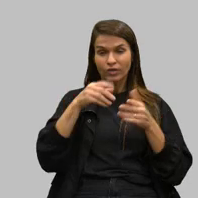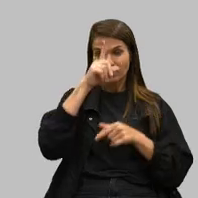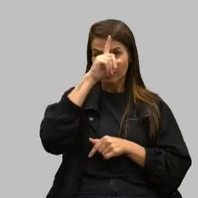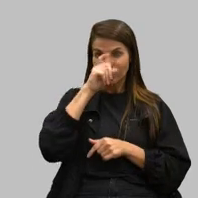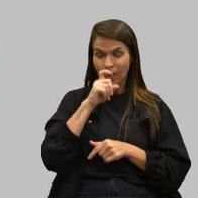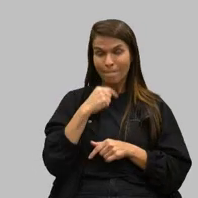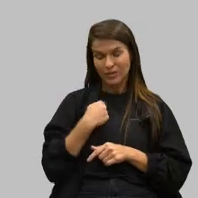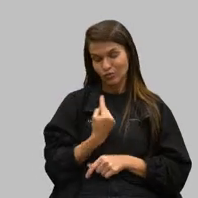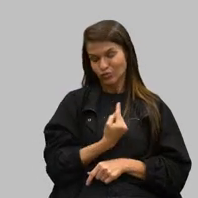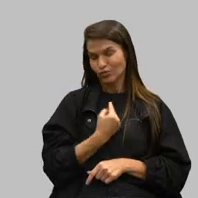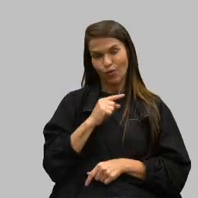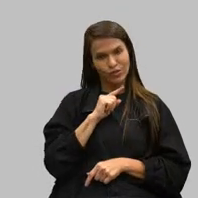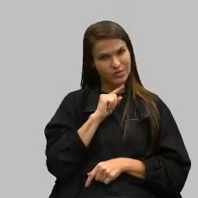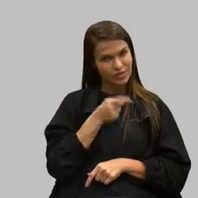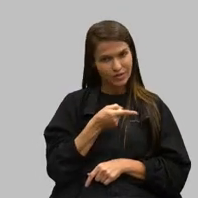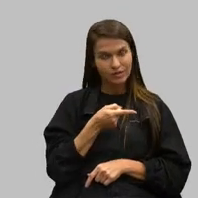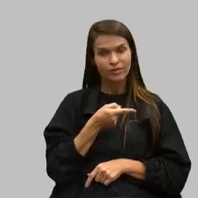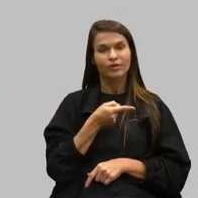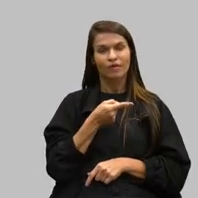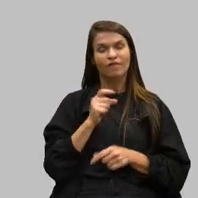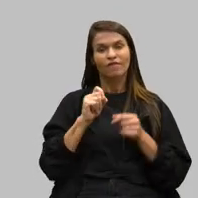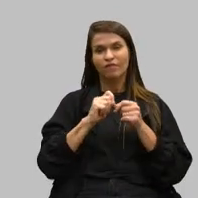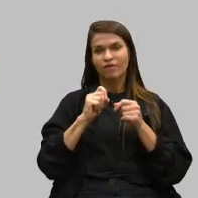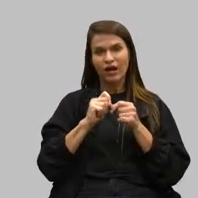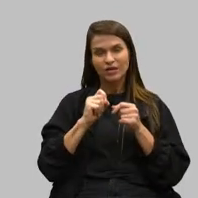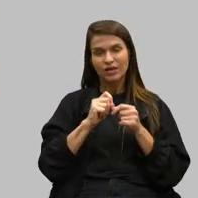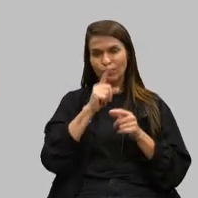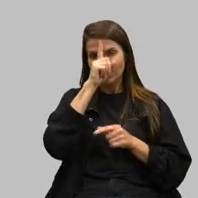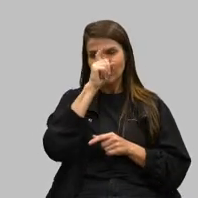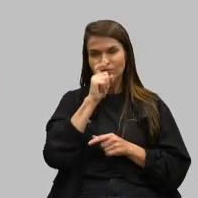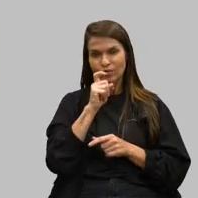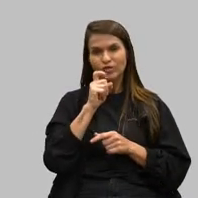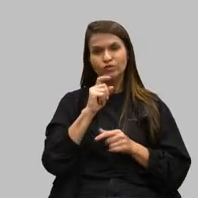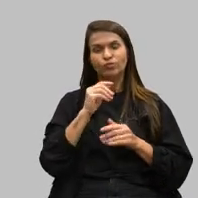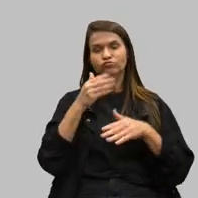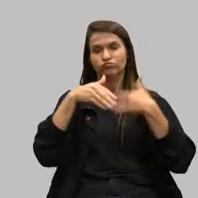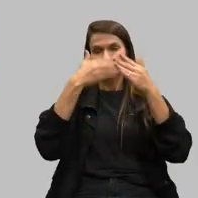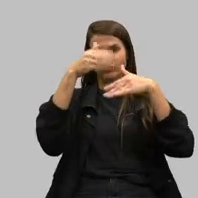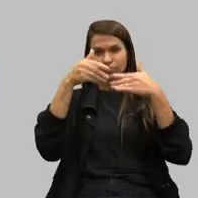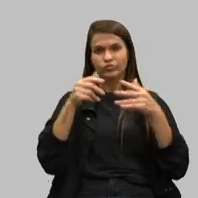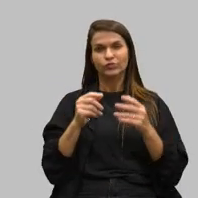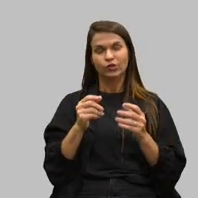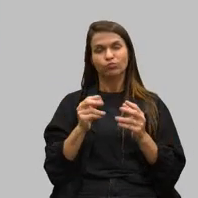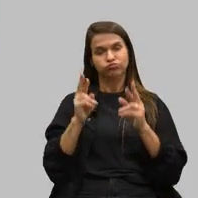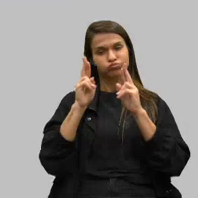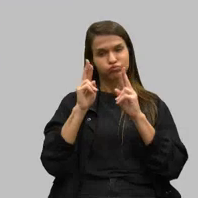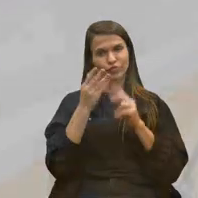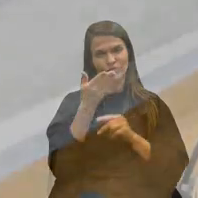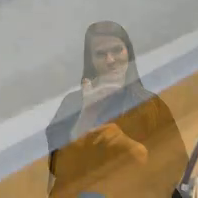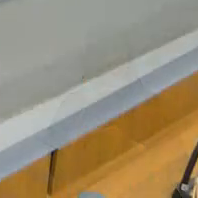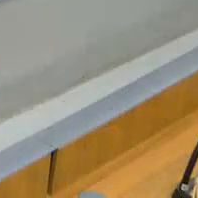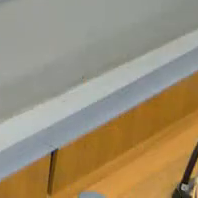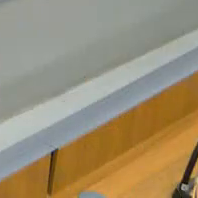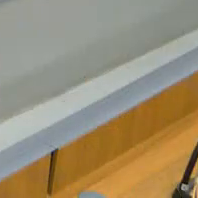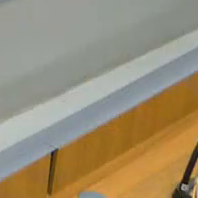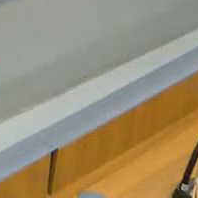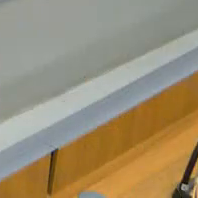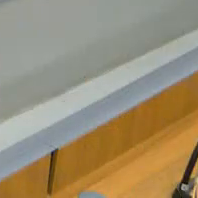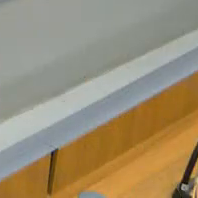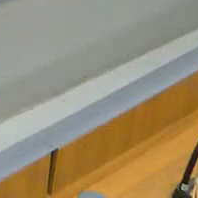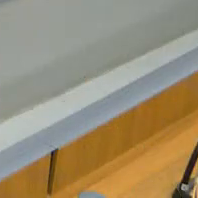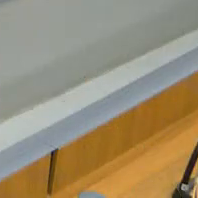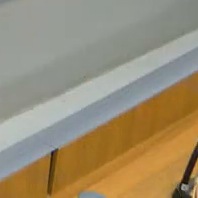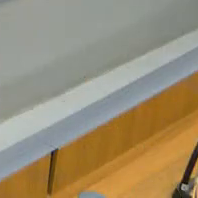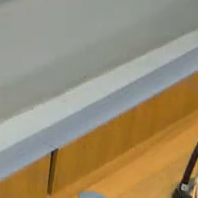eu sozinha não consigo fazer que esses hospitais sobressaiam. Então, eu conto com você. Obrigado. Está me desmanalizando. Eu vou